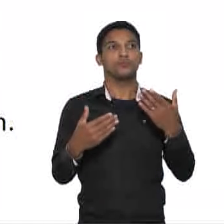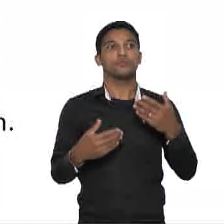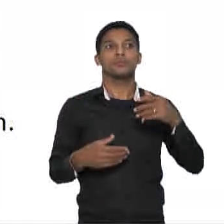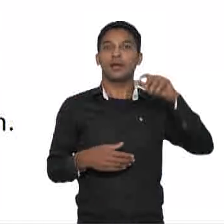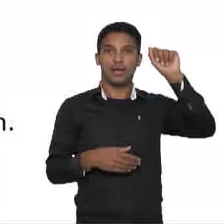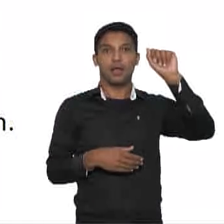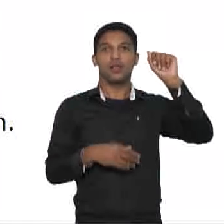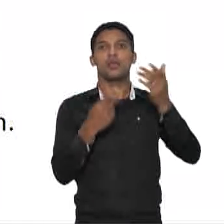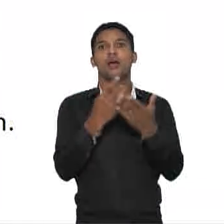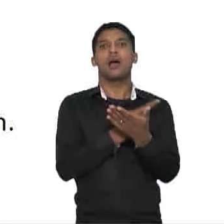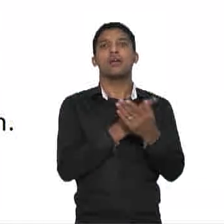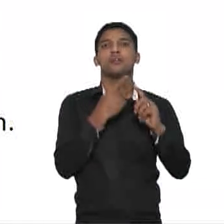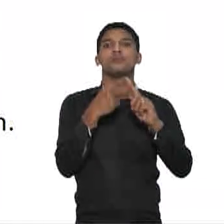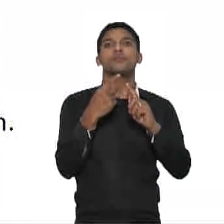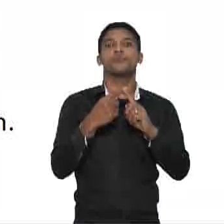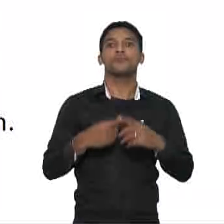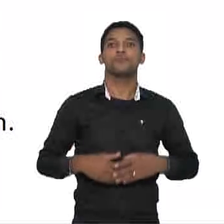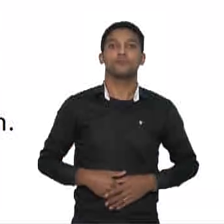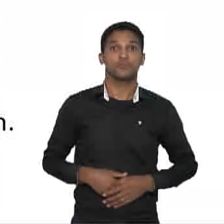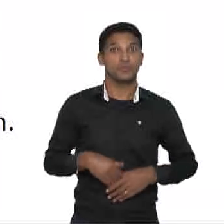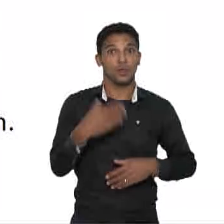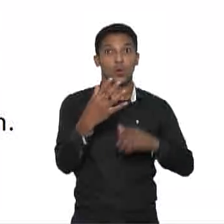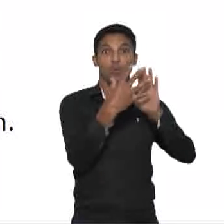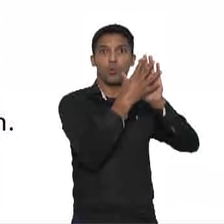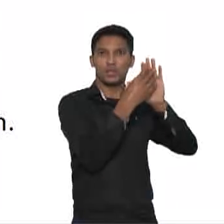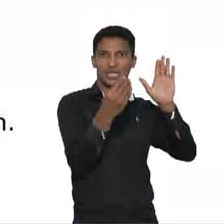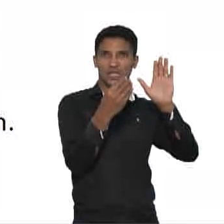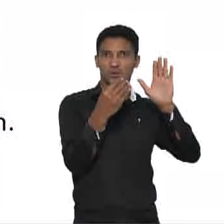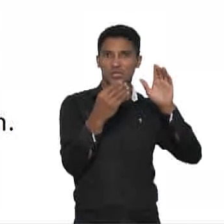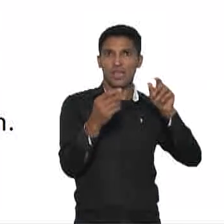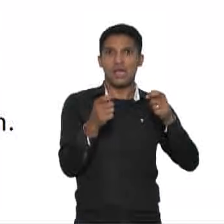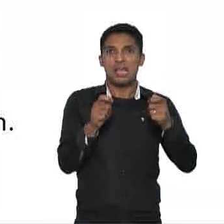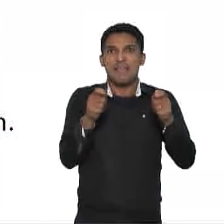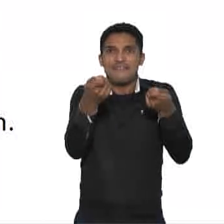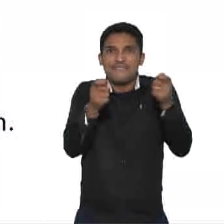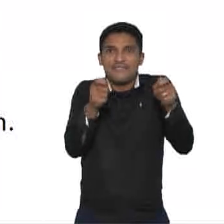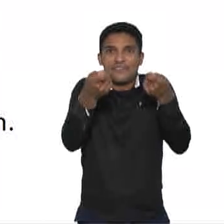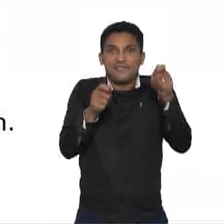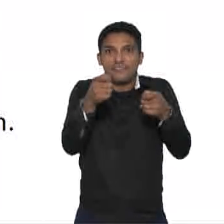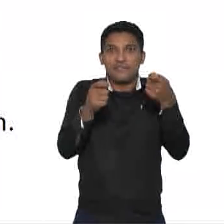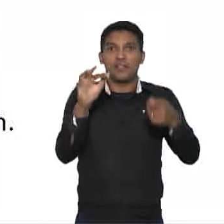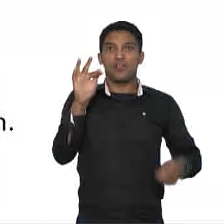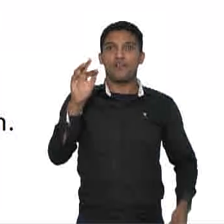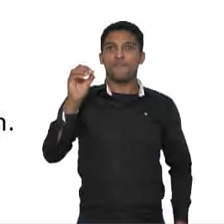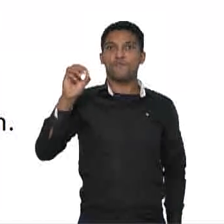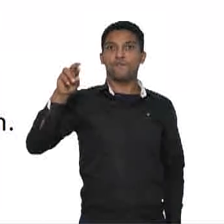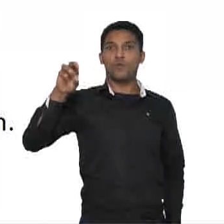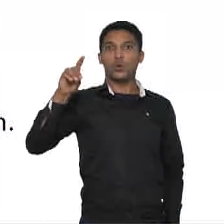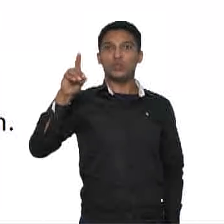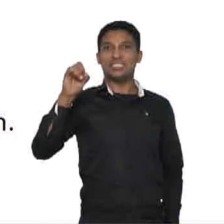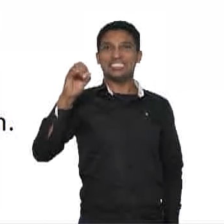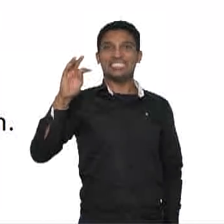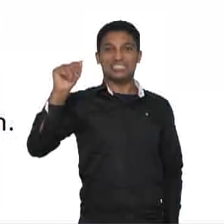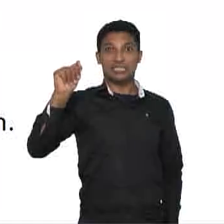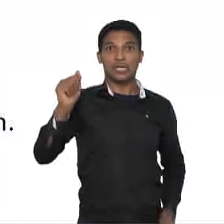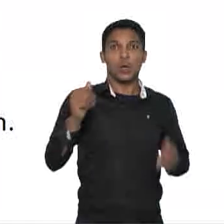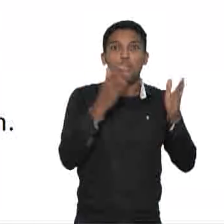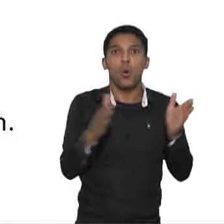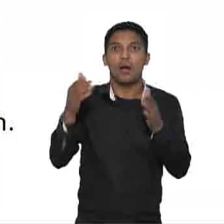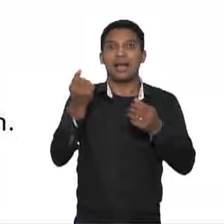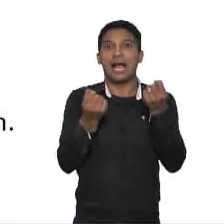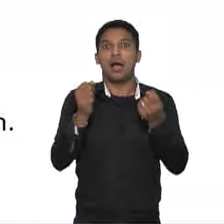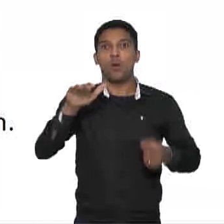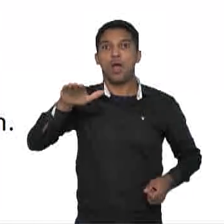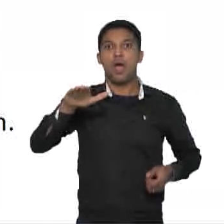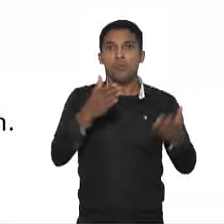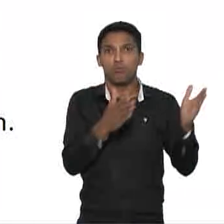trazer ali que o modelo fordista tem a valorização dos recursos naturais, e é muito pelo contrário, né?